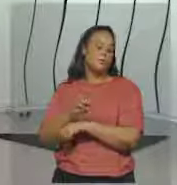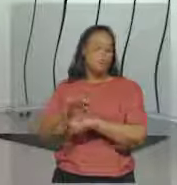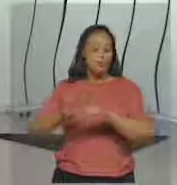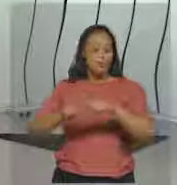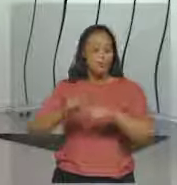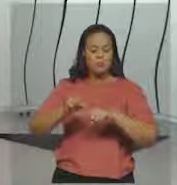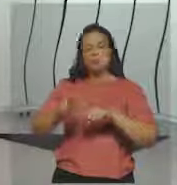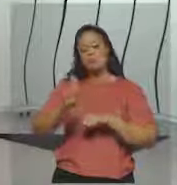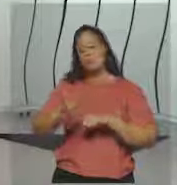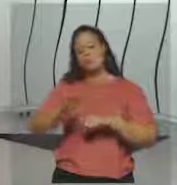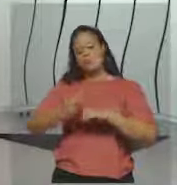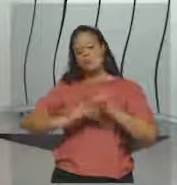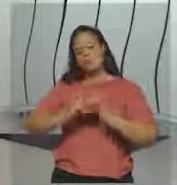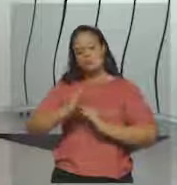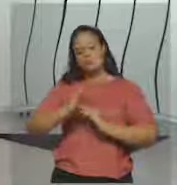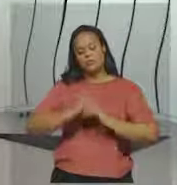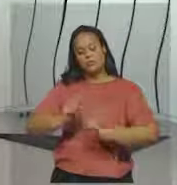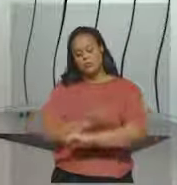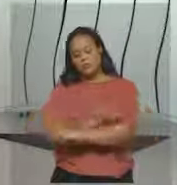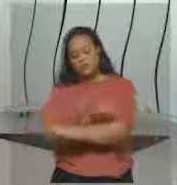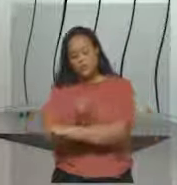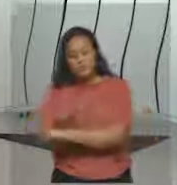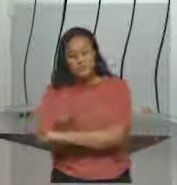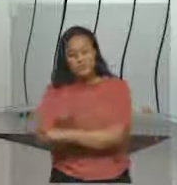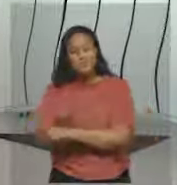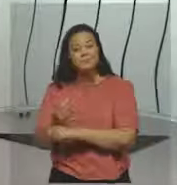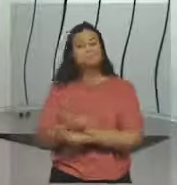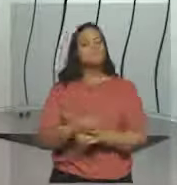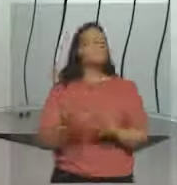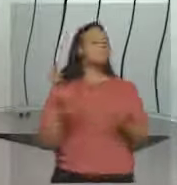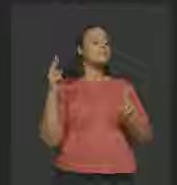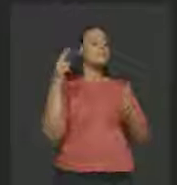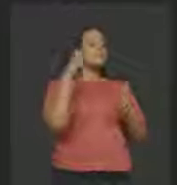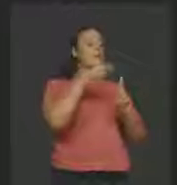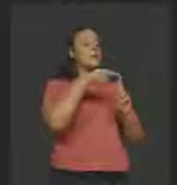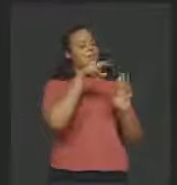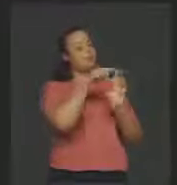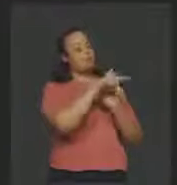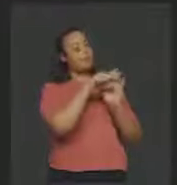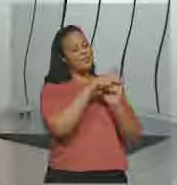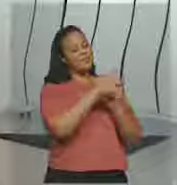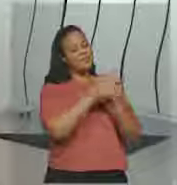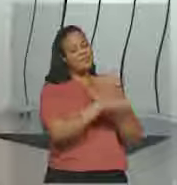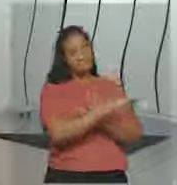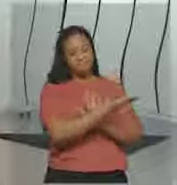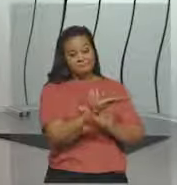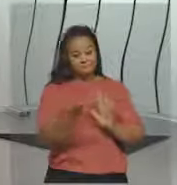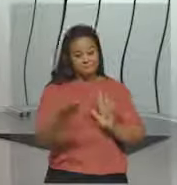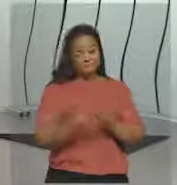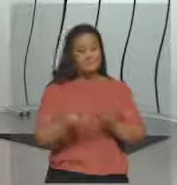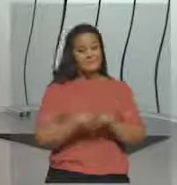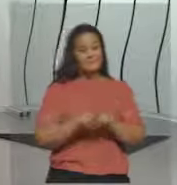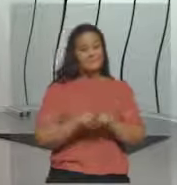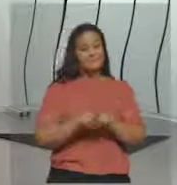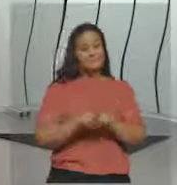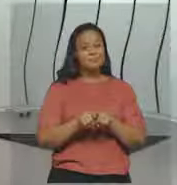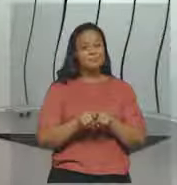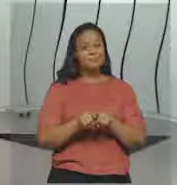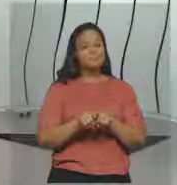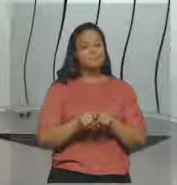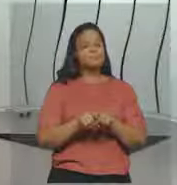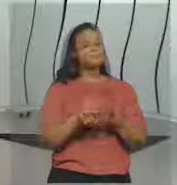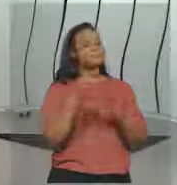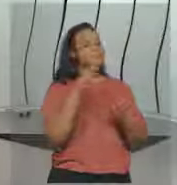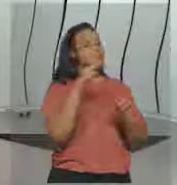São essas as ideias. Aqui uma referência bibliográfica para você. Mais um